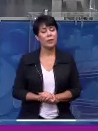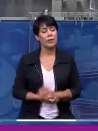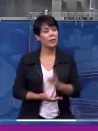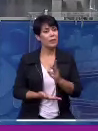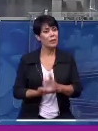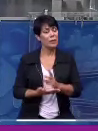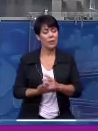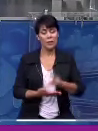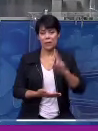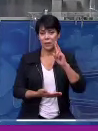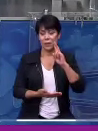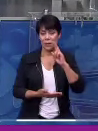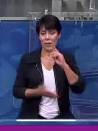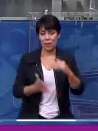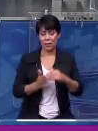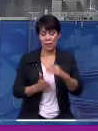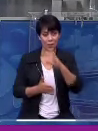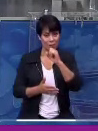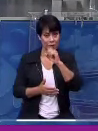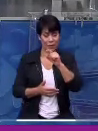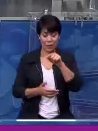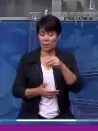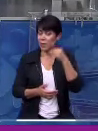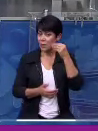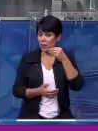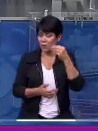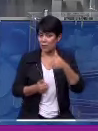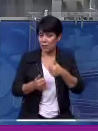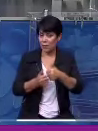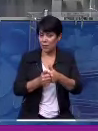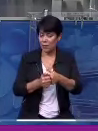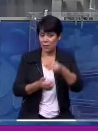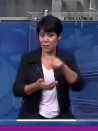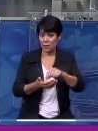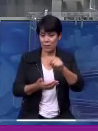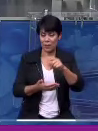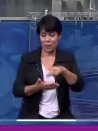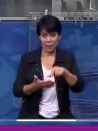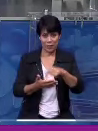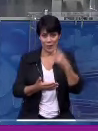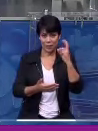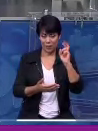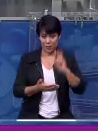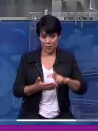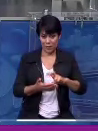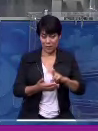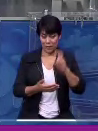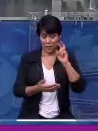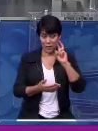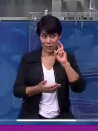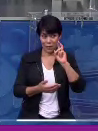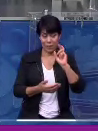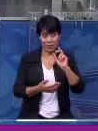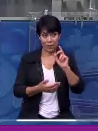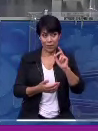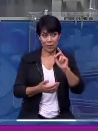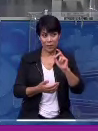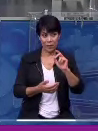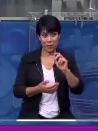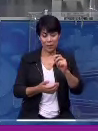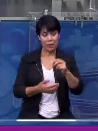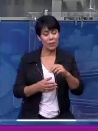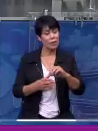Sempre de segunda a sábado, você tem a oportunidade de acompanhar os sorteios das Loterias Caixa. Bola preta, número